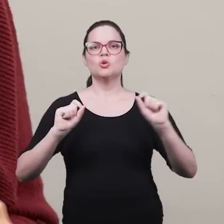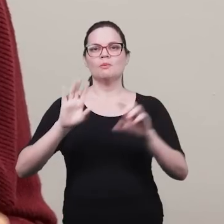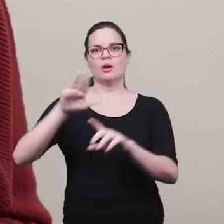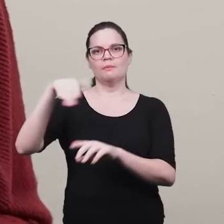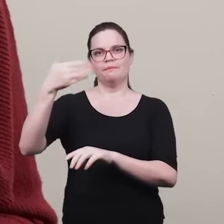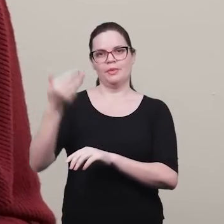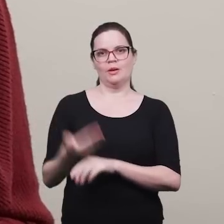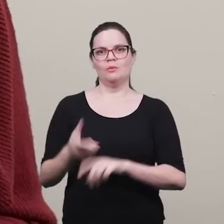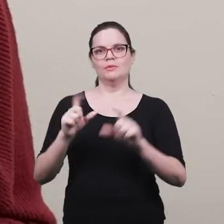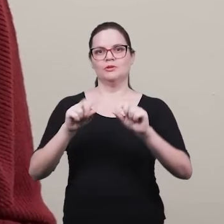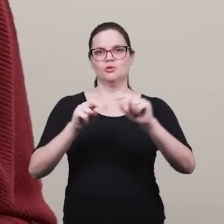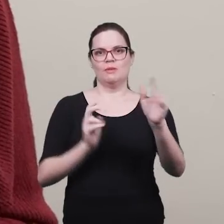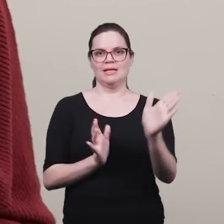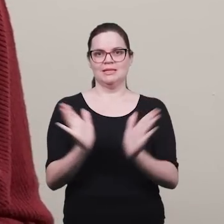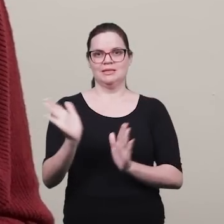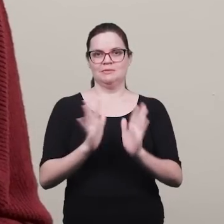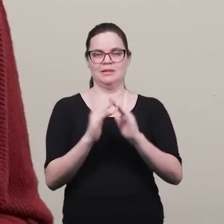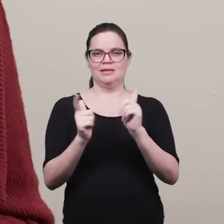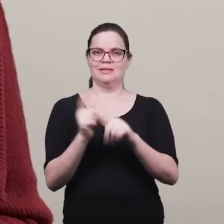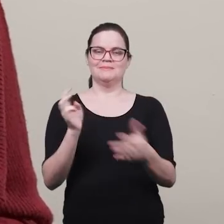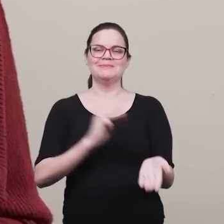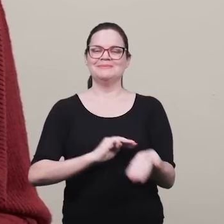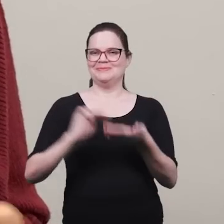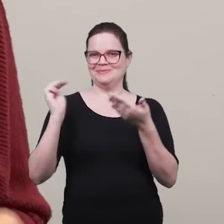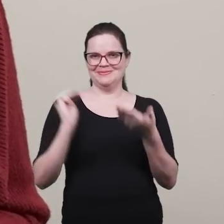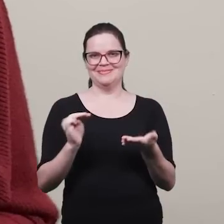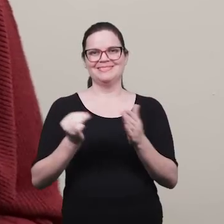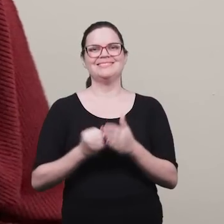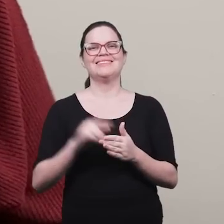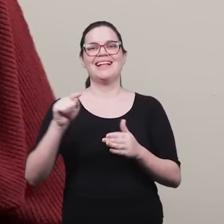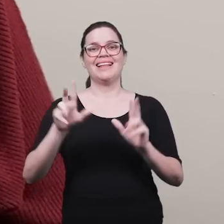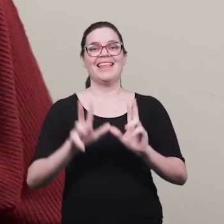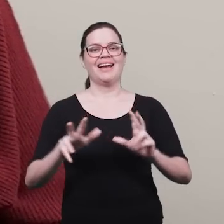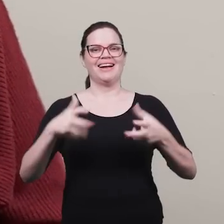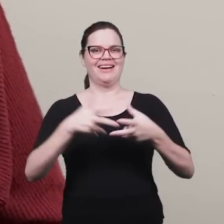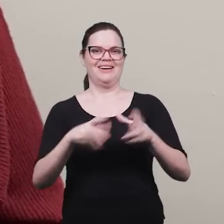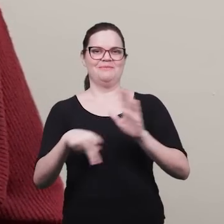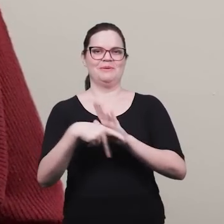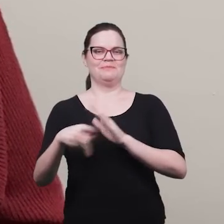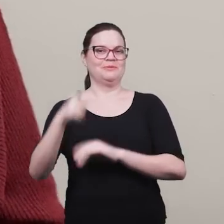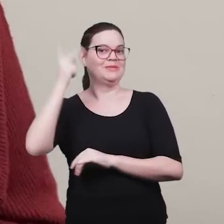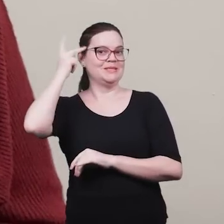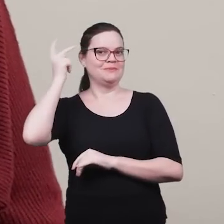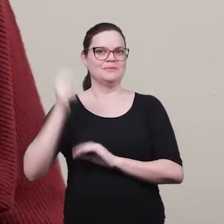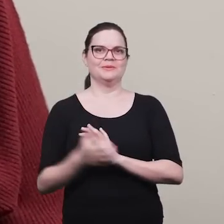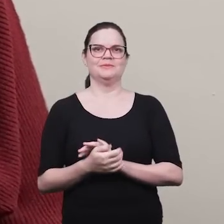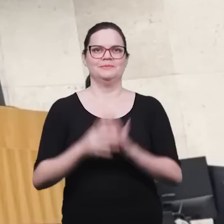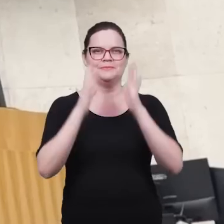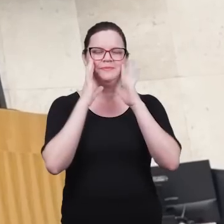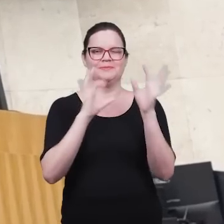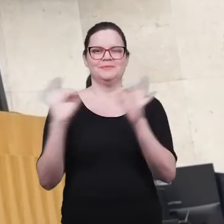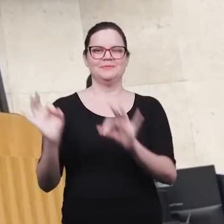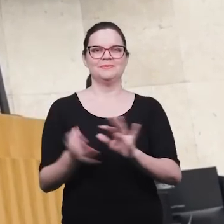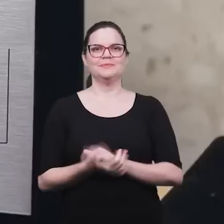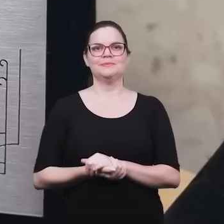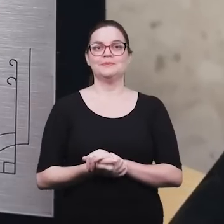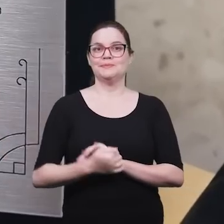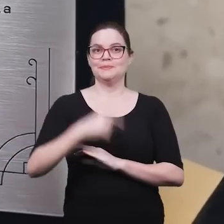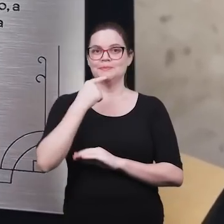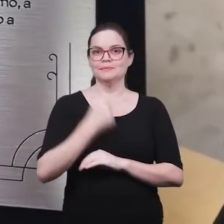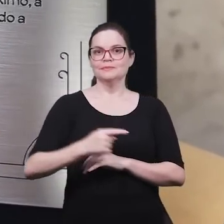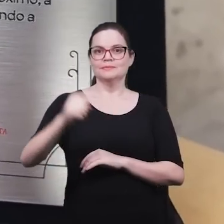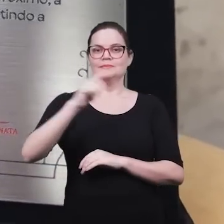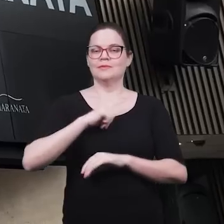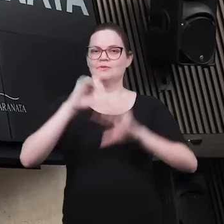homenagem ao trabalho de acessibilidade da Igreja Cristã Maranata na Câmara Municipal de São Paulo. Confira. Nessa semana vivemos